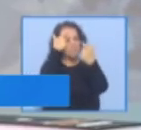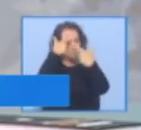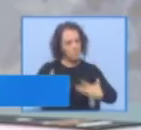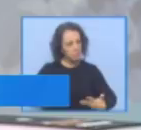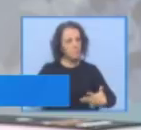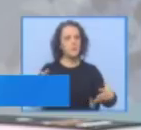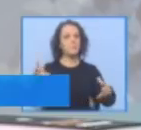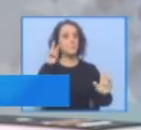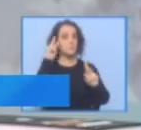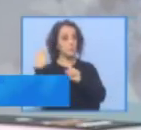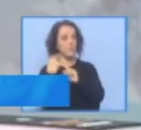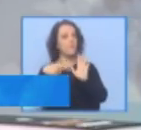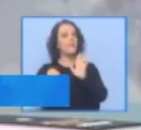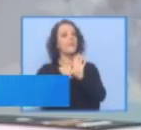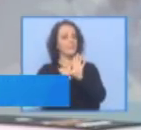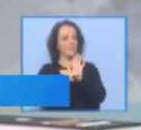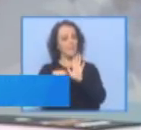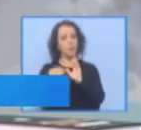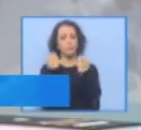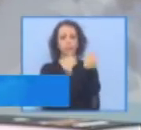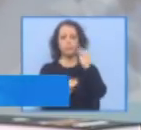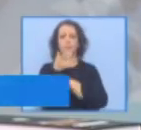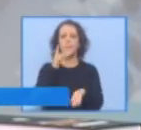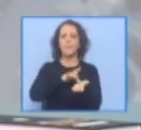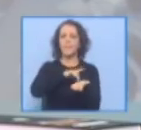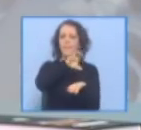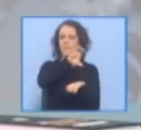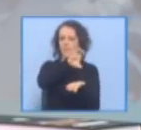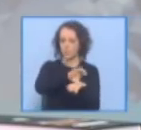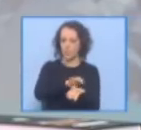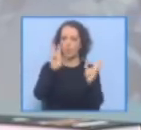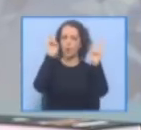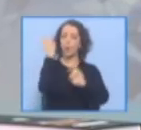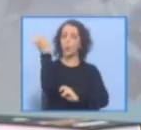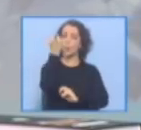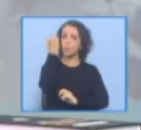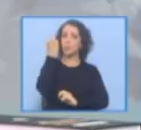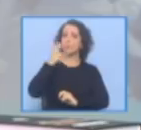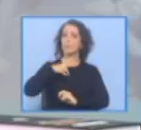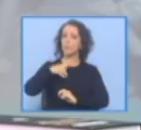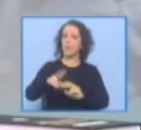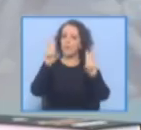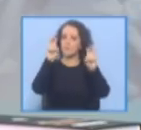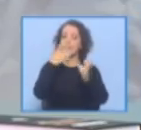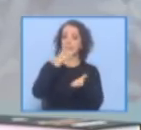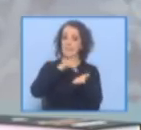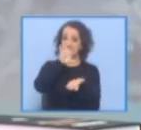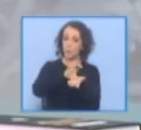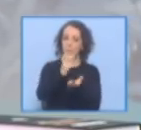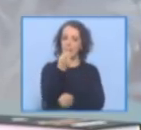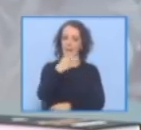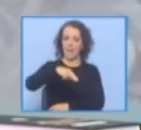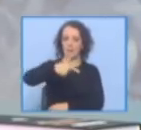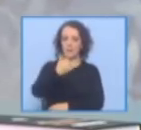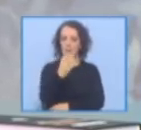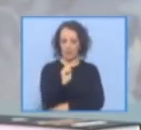perspectiva negativa. Foi assim construído um dicionário sobre a cultura portuguesa, o Dicionário dos Antis, que hoje vos vamos apresentar daqui